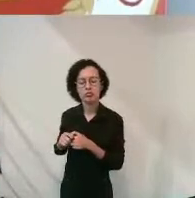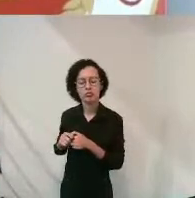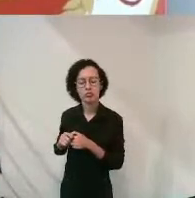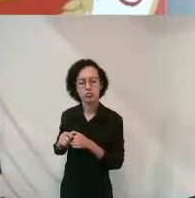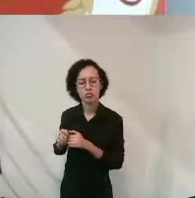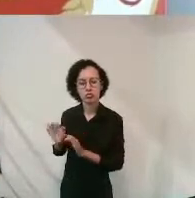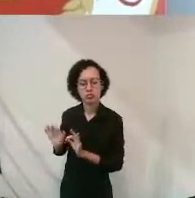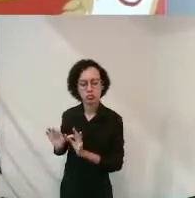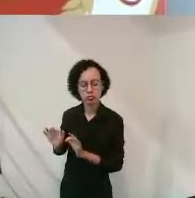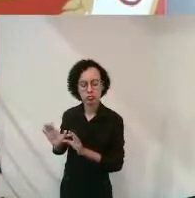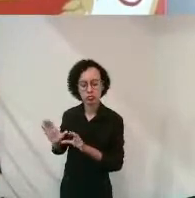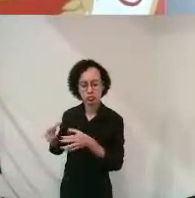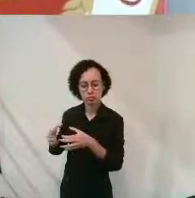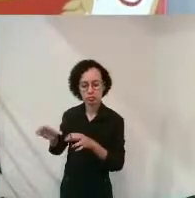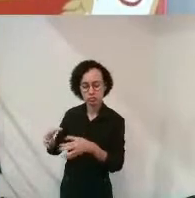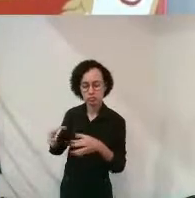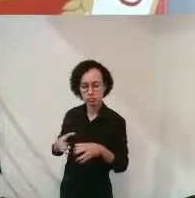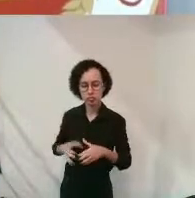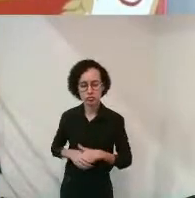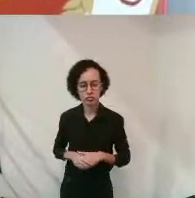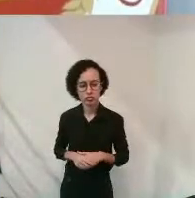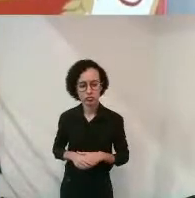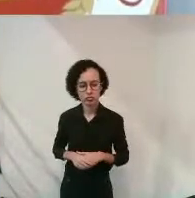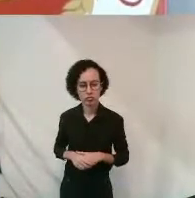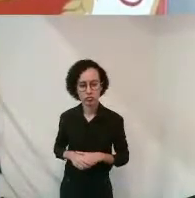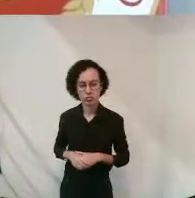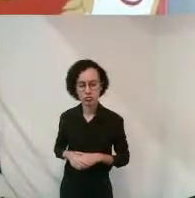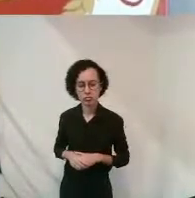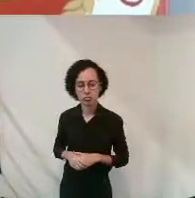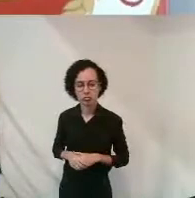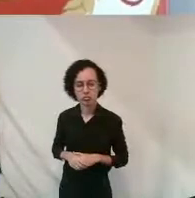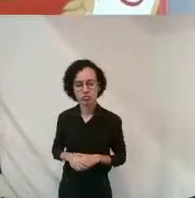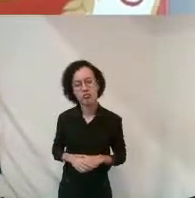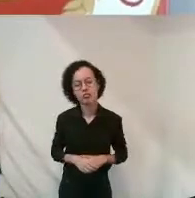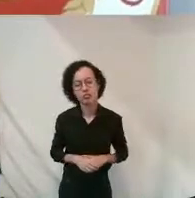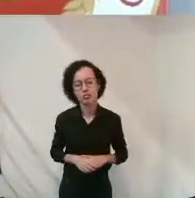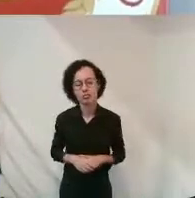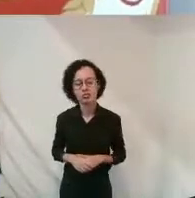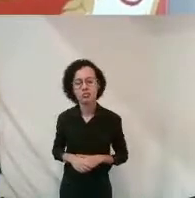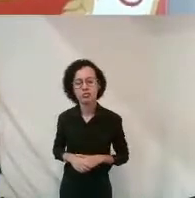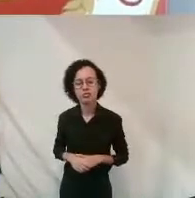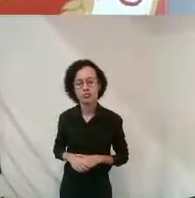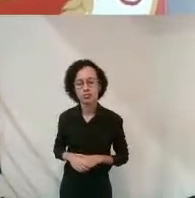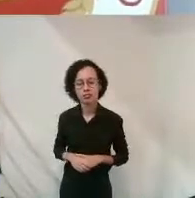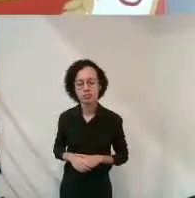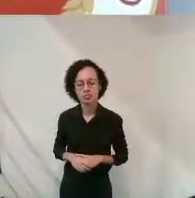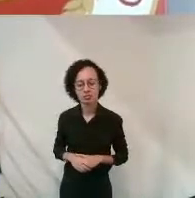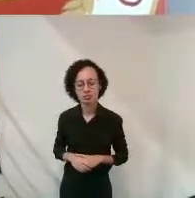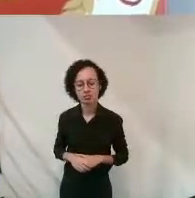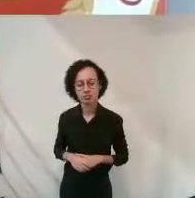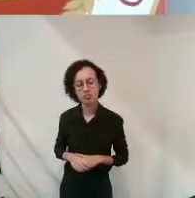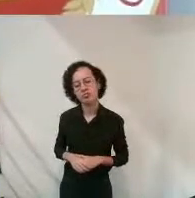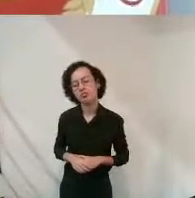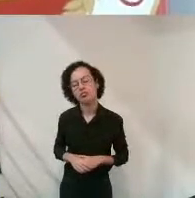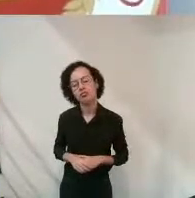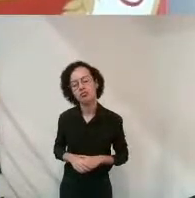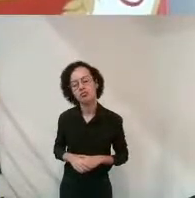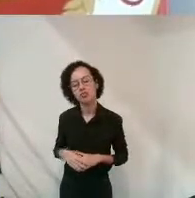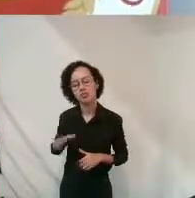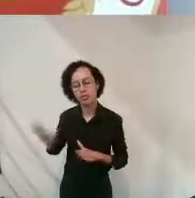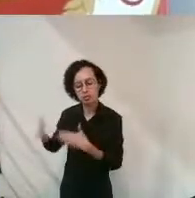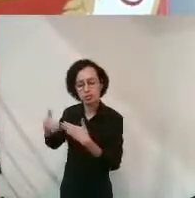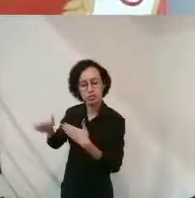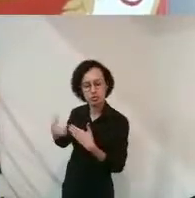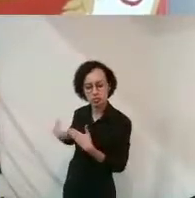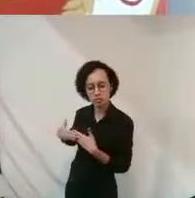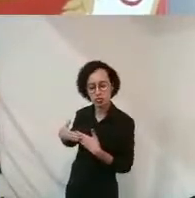composições. Então, no caso do lixão da estrutural, ele não foi fechado ainda. Chama lixão da estrutural, por causa do local. Ele foi fechado